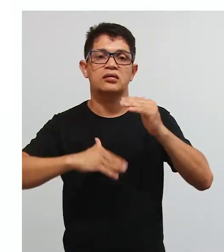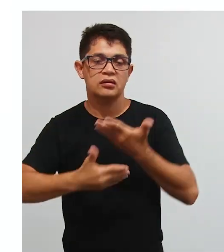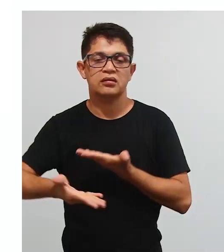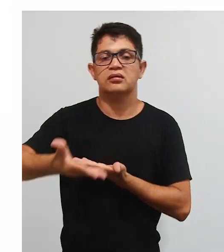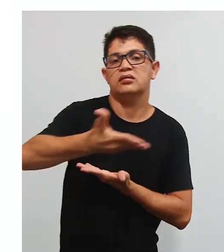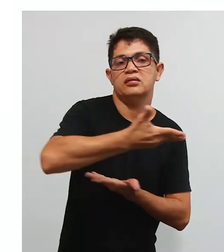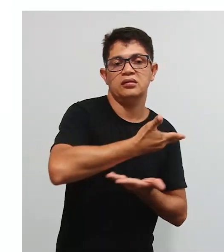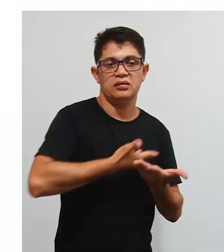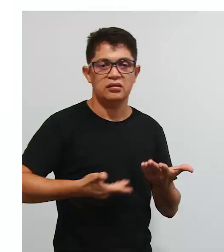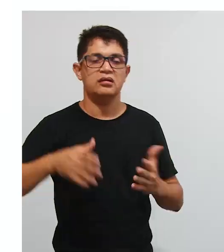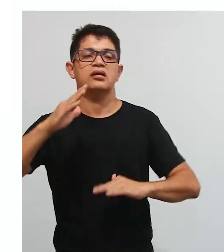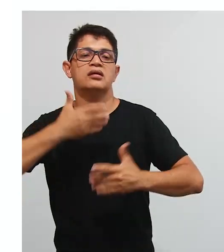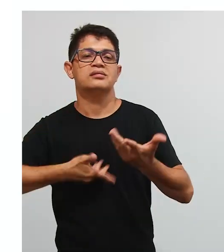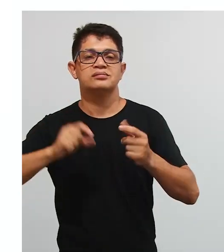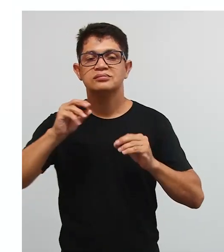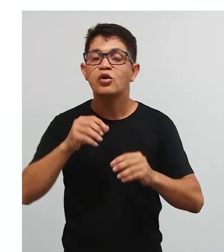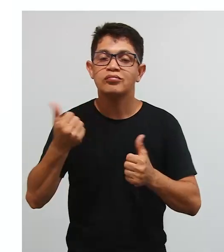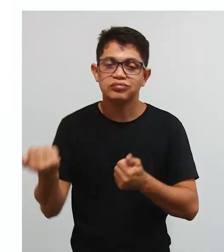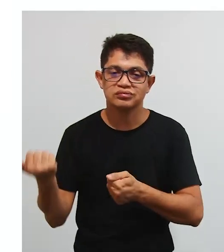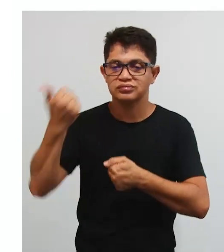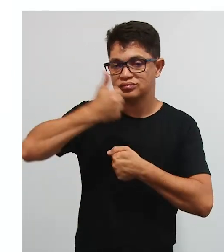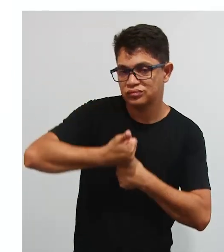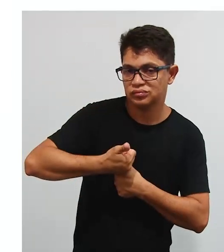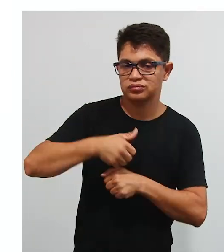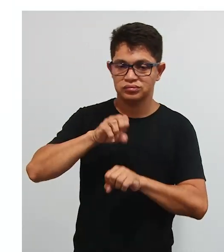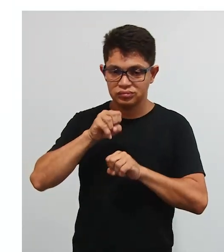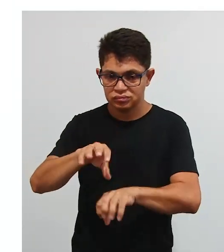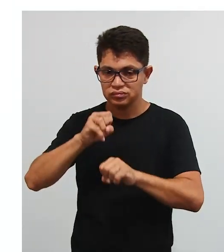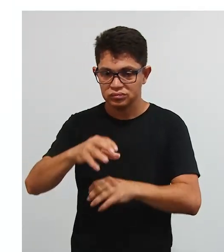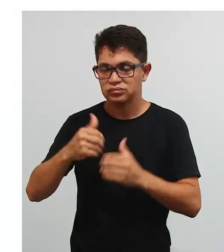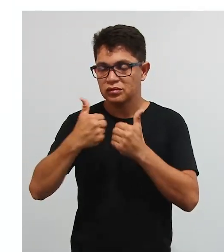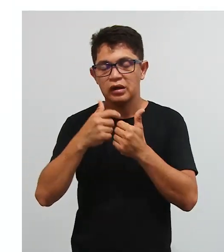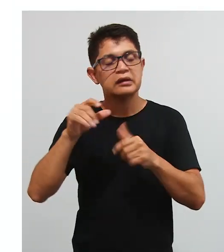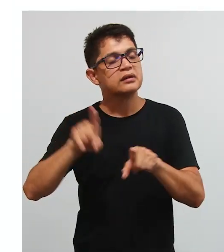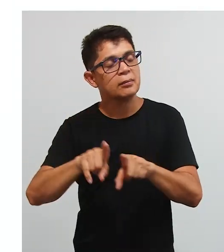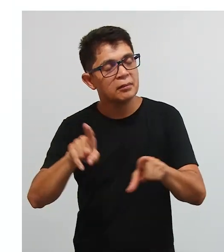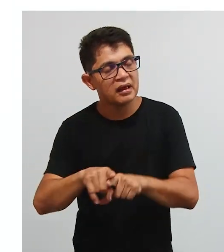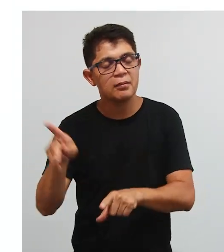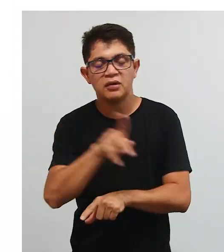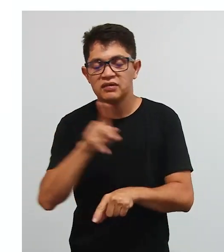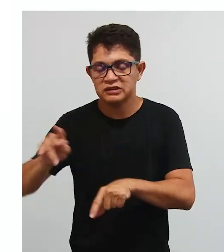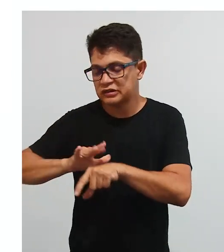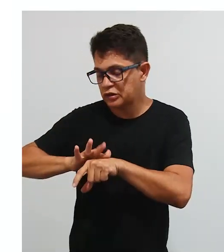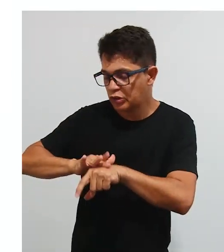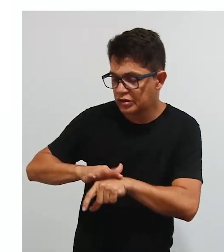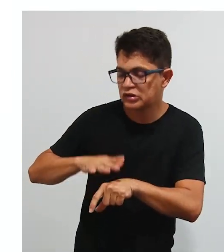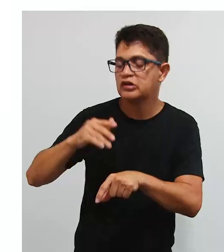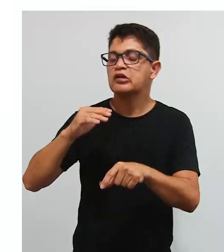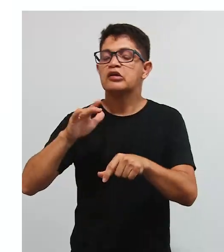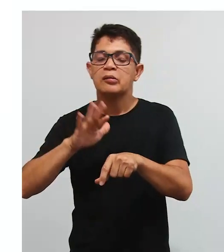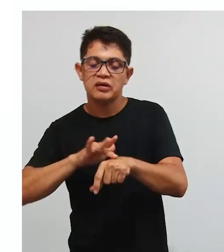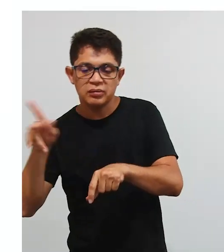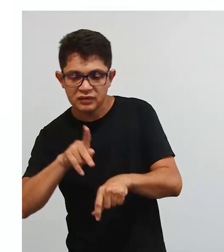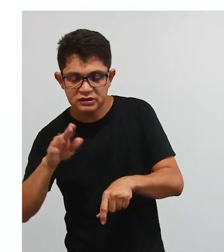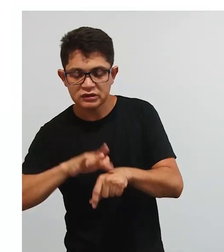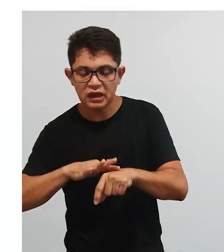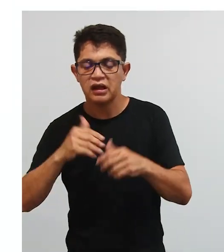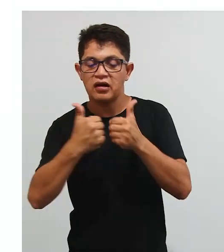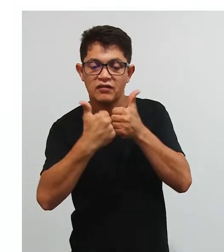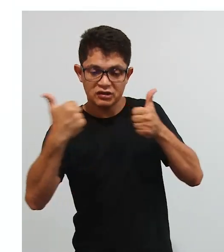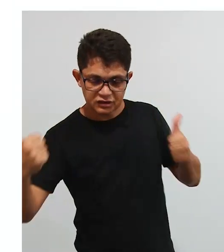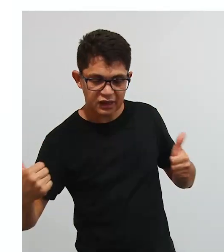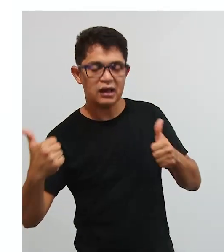aqueles professores que vão atuar substituindo algum professor que está afastado, algum professor que está doente, algum professor que foi